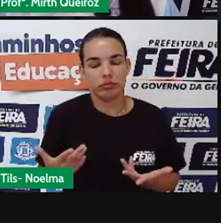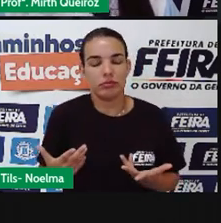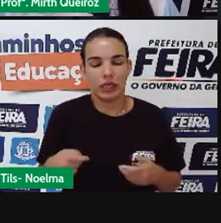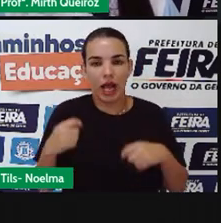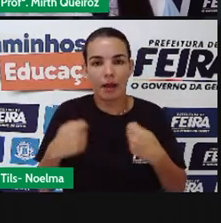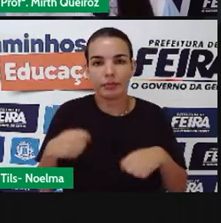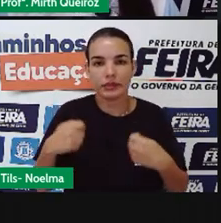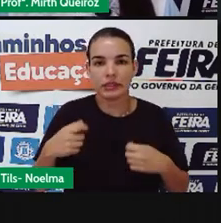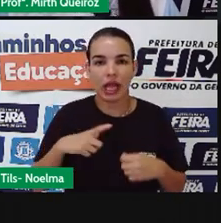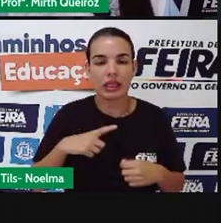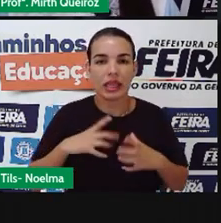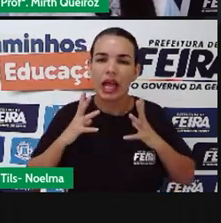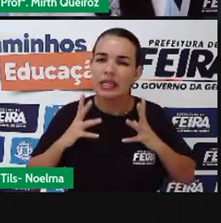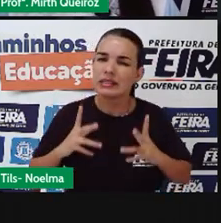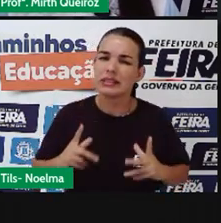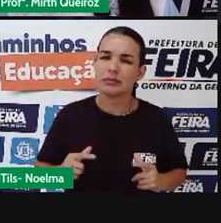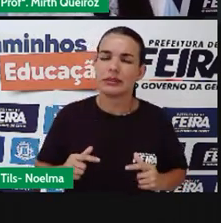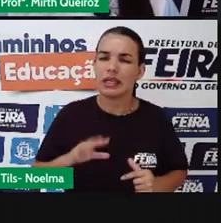pessoas